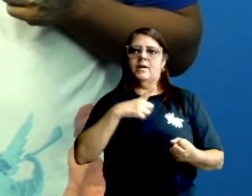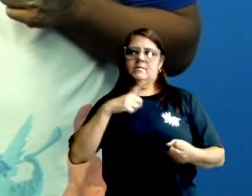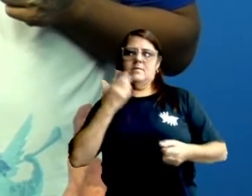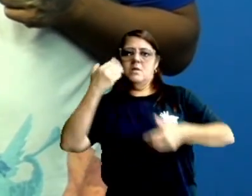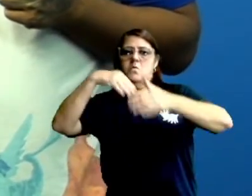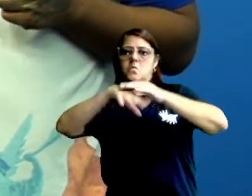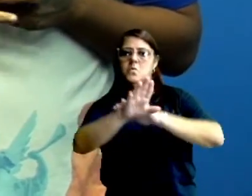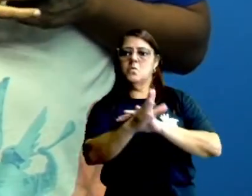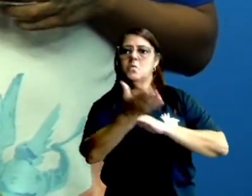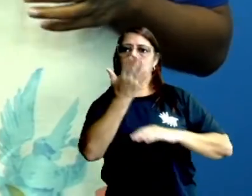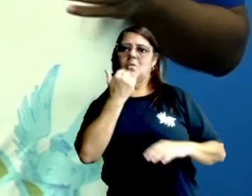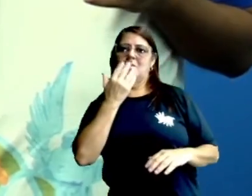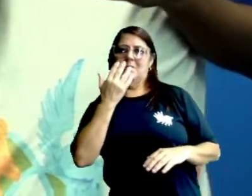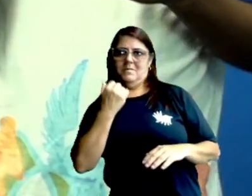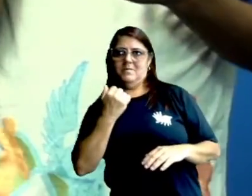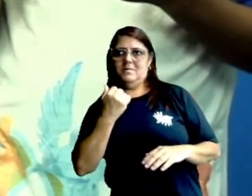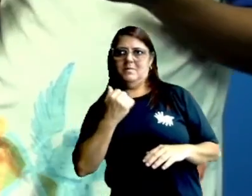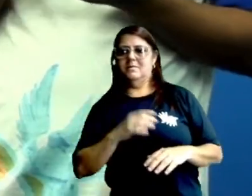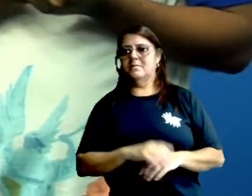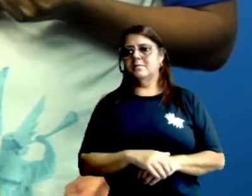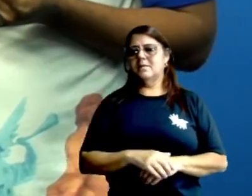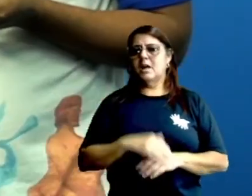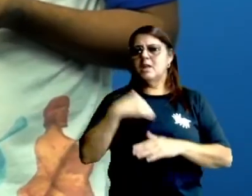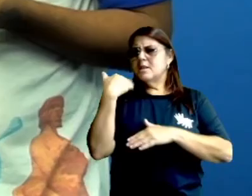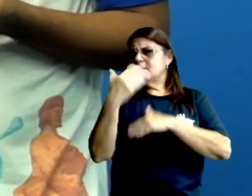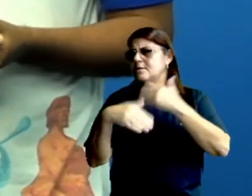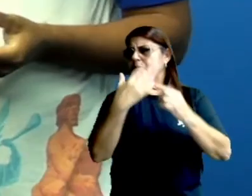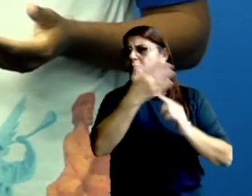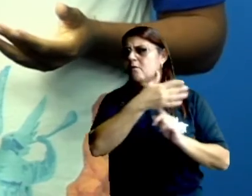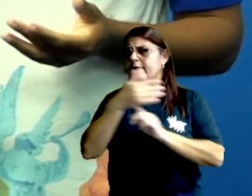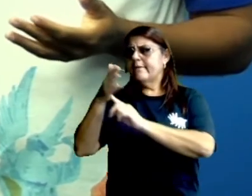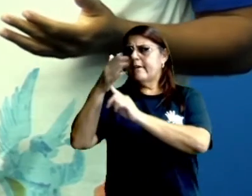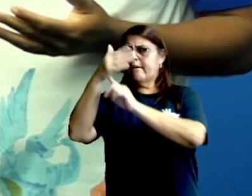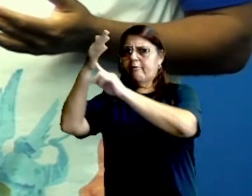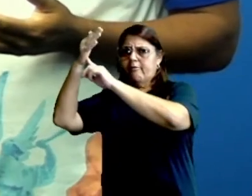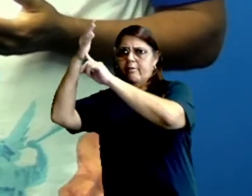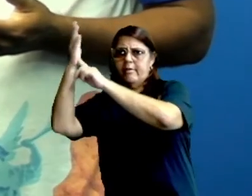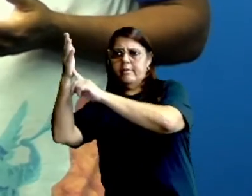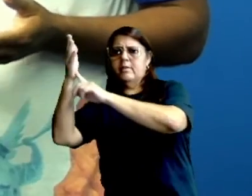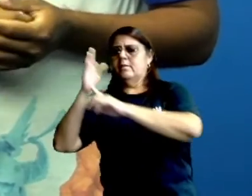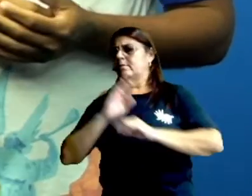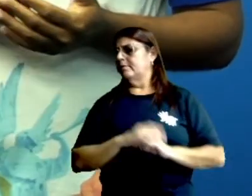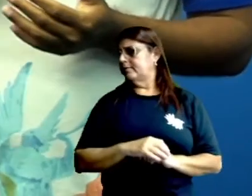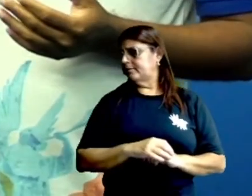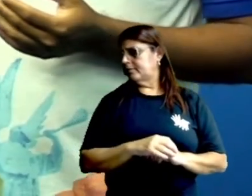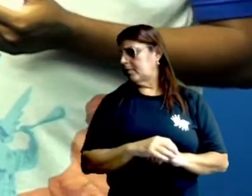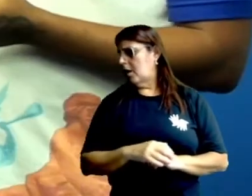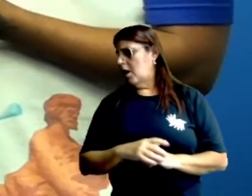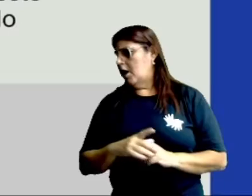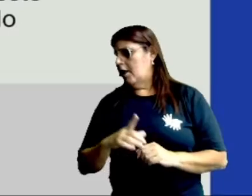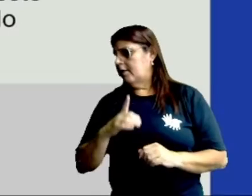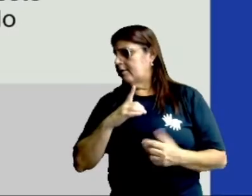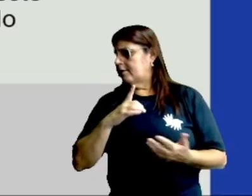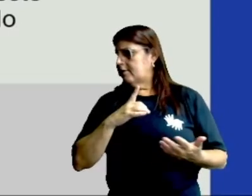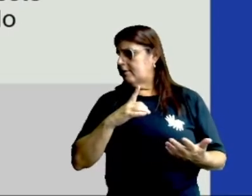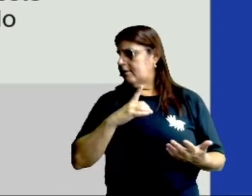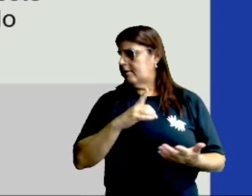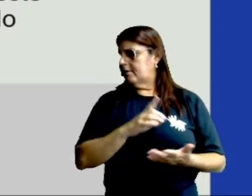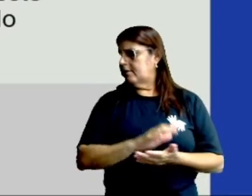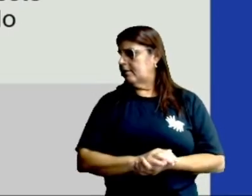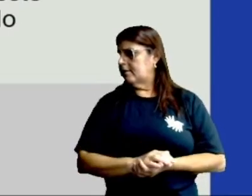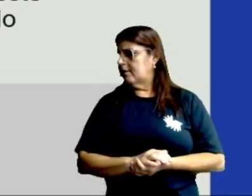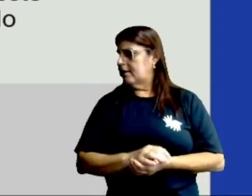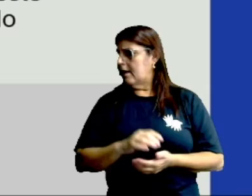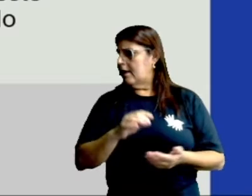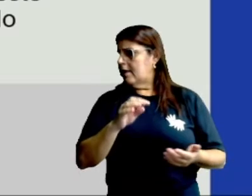totalen duas alimentos tá desenvolveram tecnologias como se diz né como ai